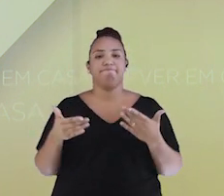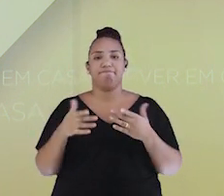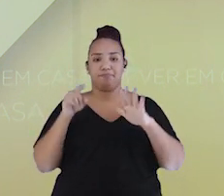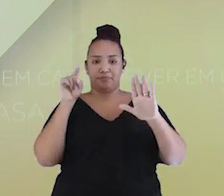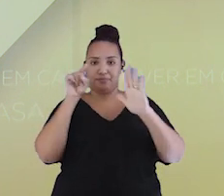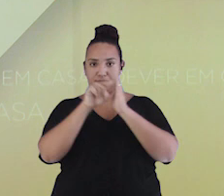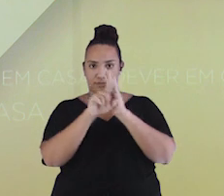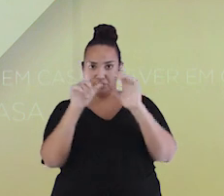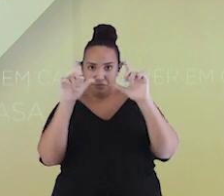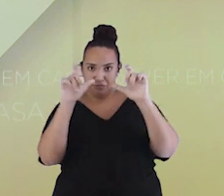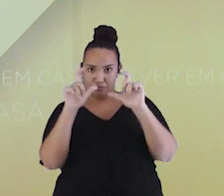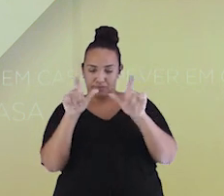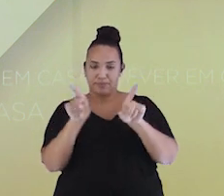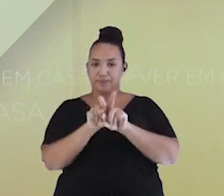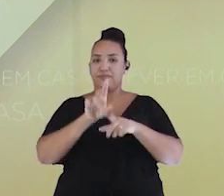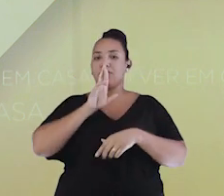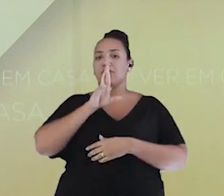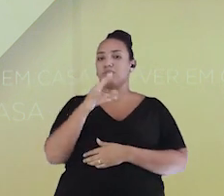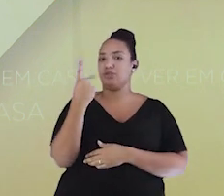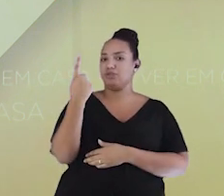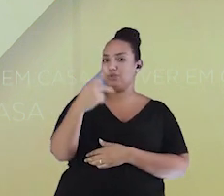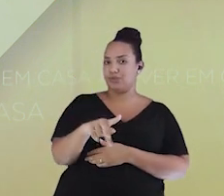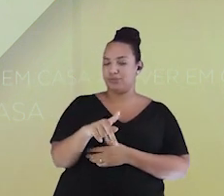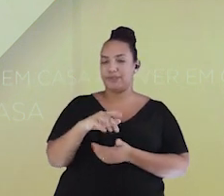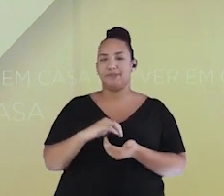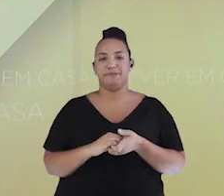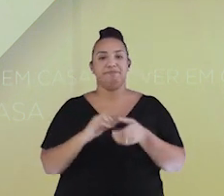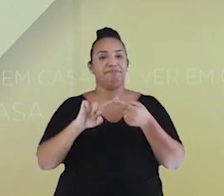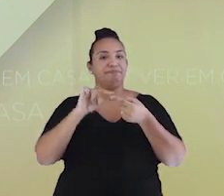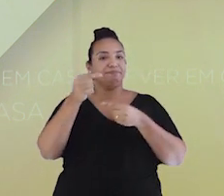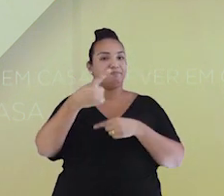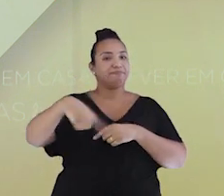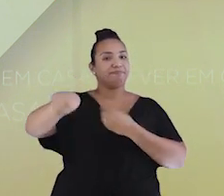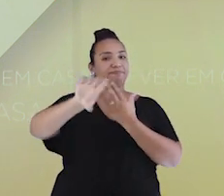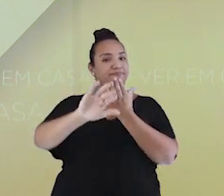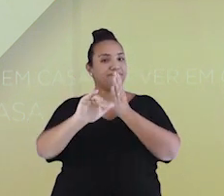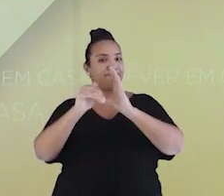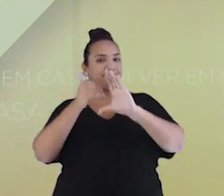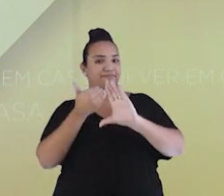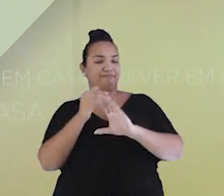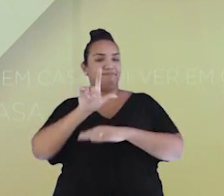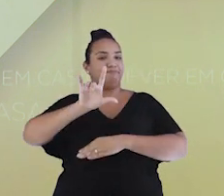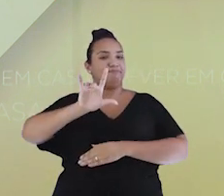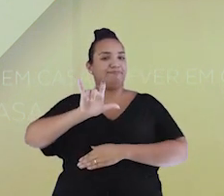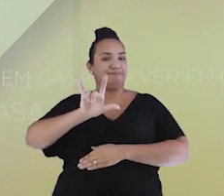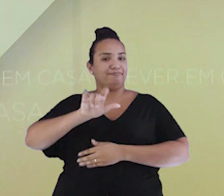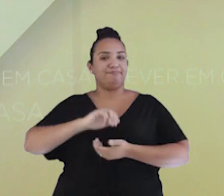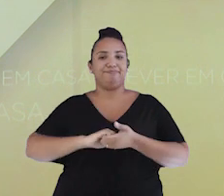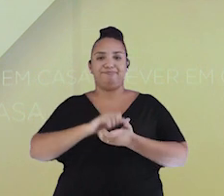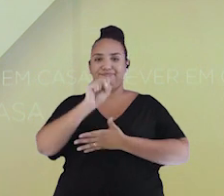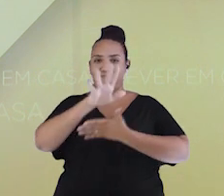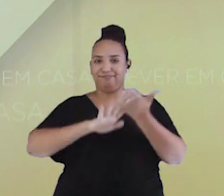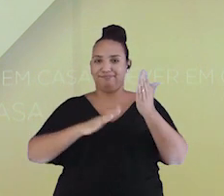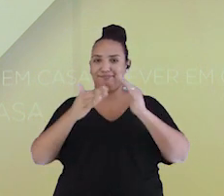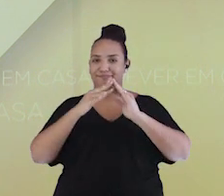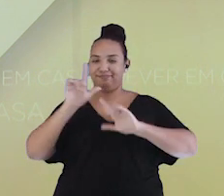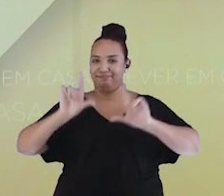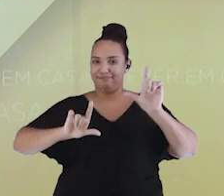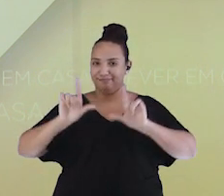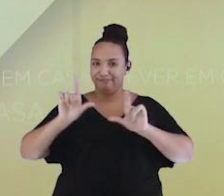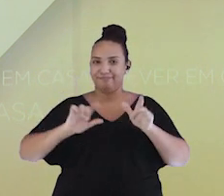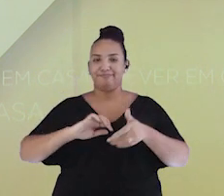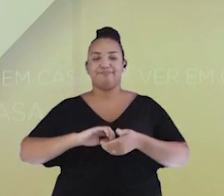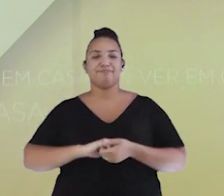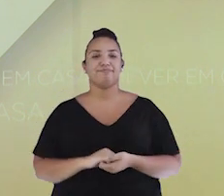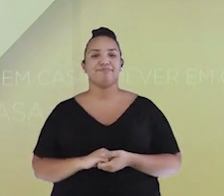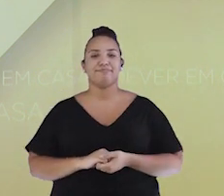a sua resposta. Faz o seguinte: tire uma foto da pergunta e da sua resposta. Depois você pode